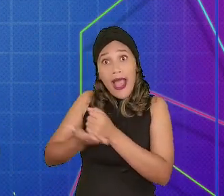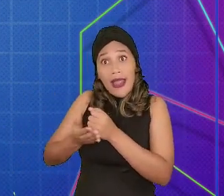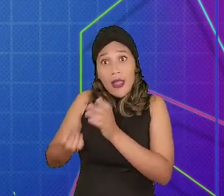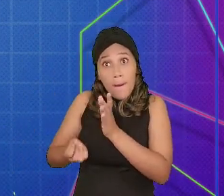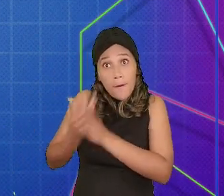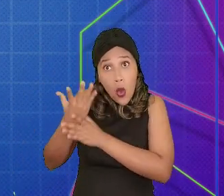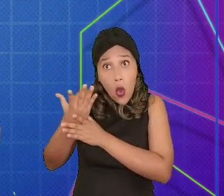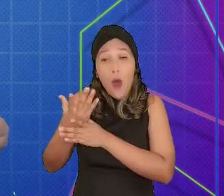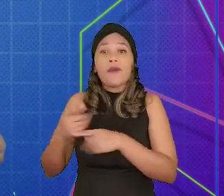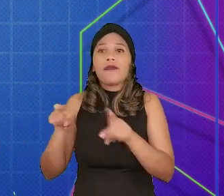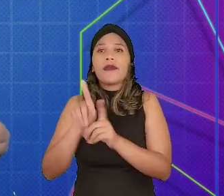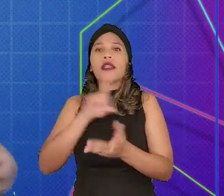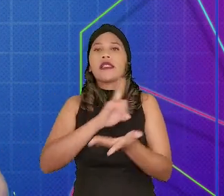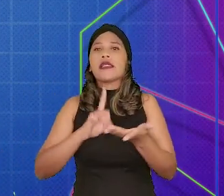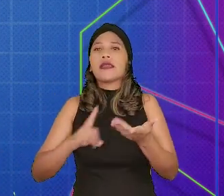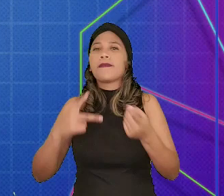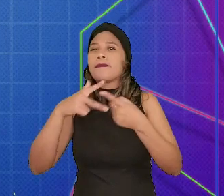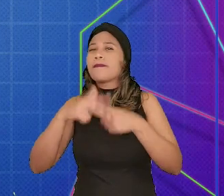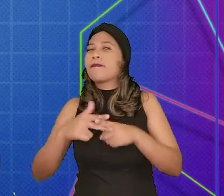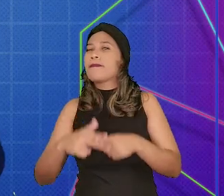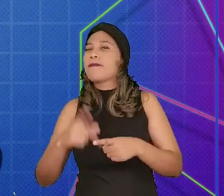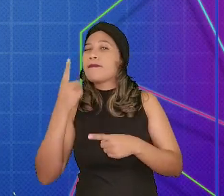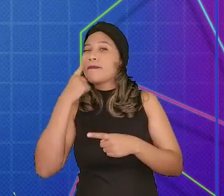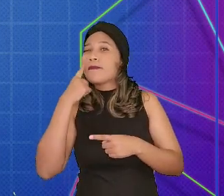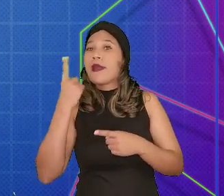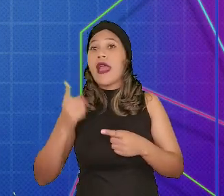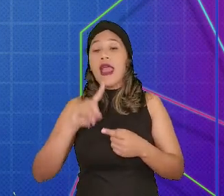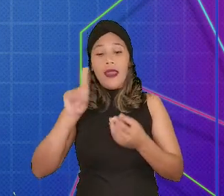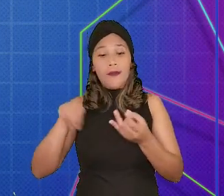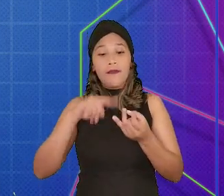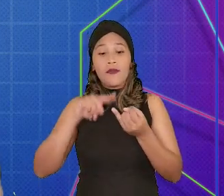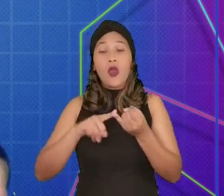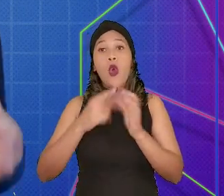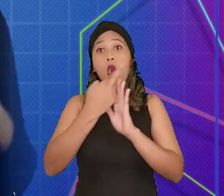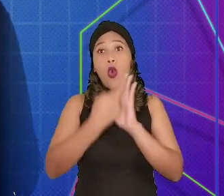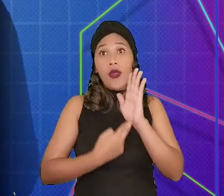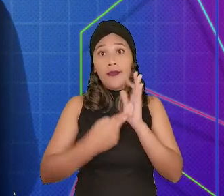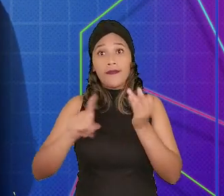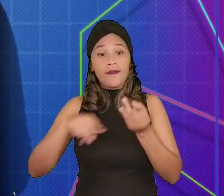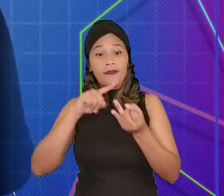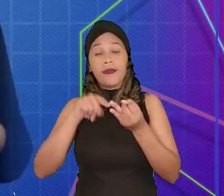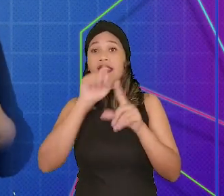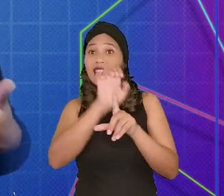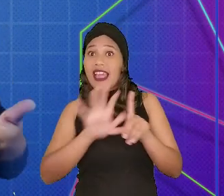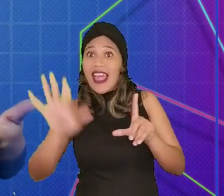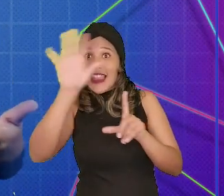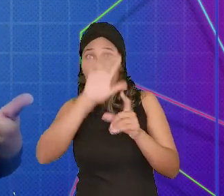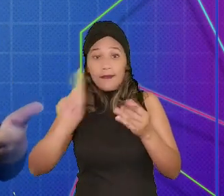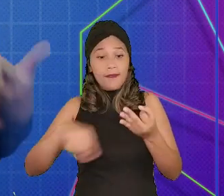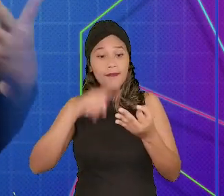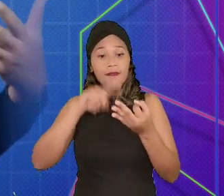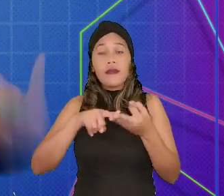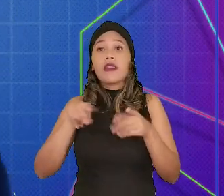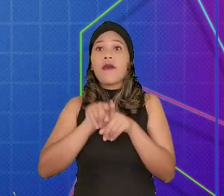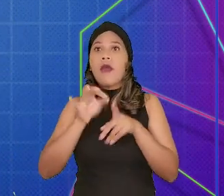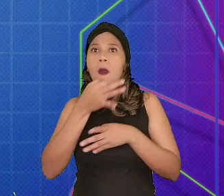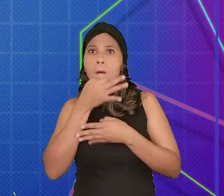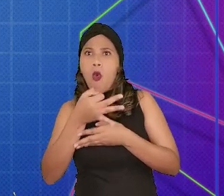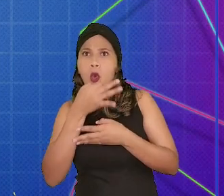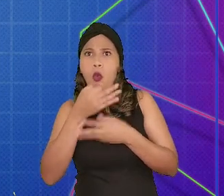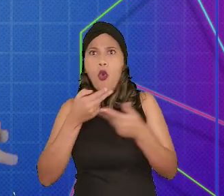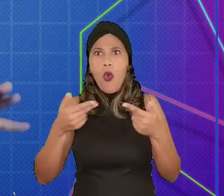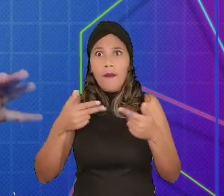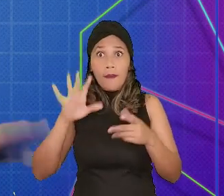alguns pontos que o designer vai ter que verificar. Os elementos seriam o roteiro, o cenário, os personagens e a parte